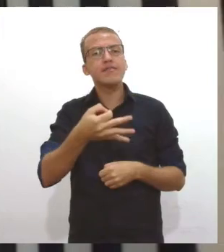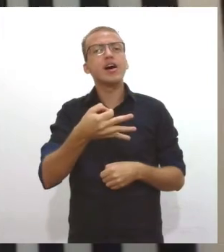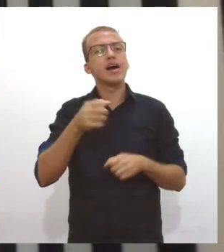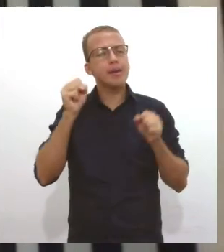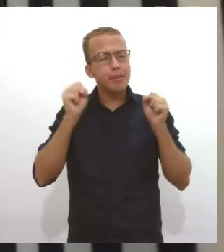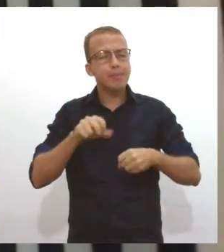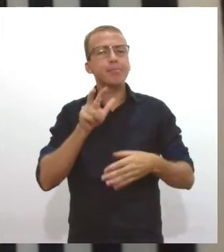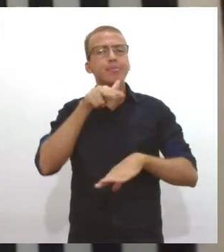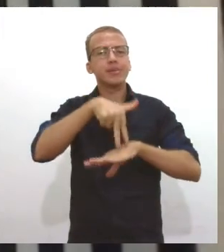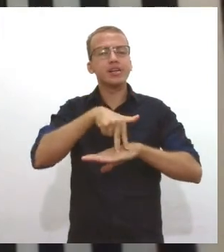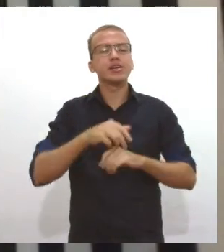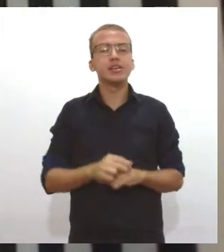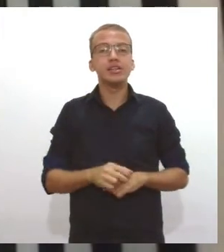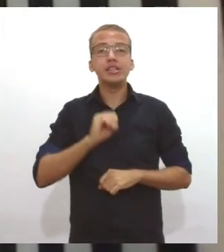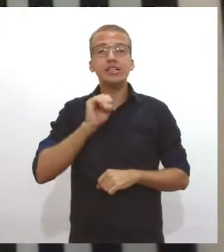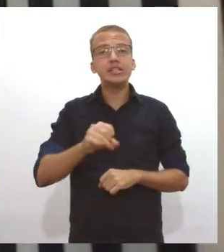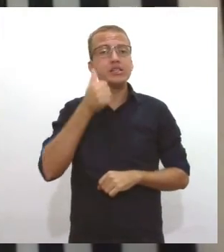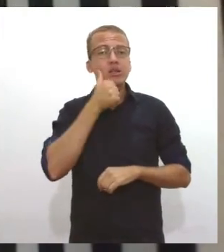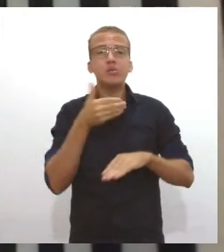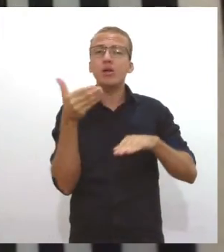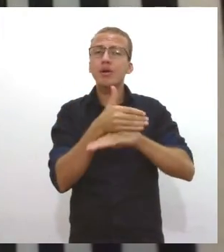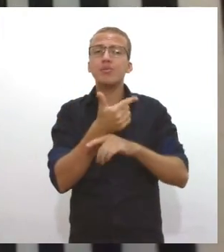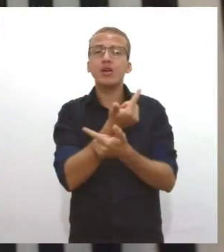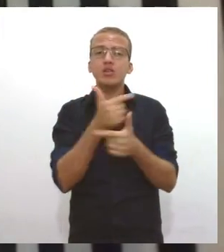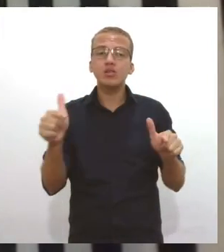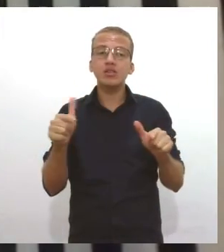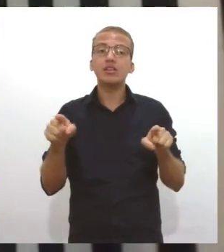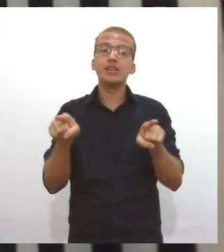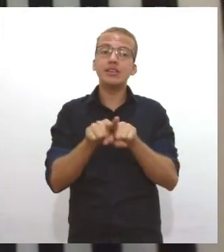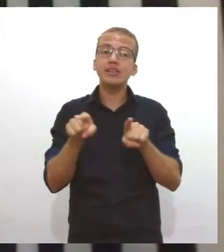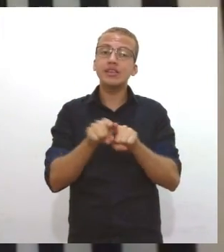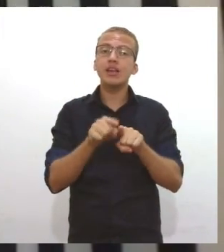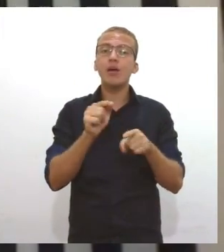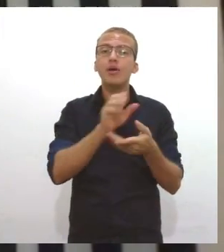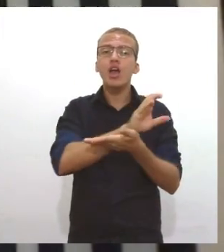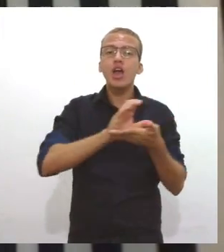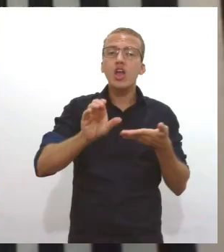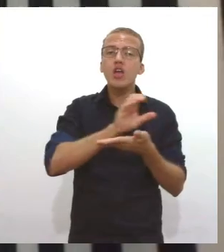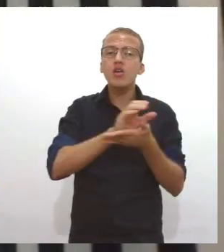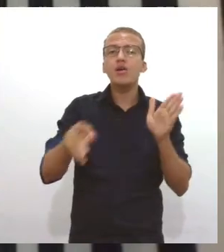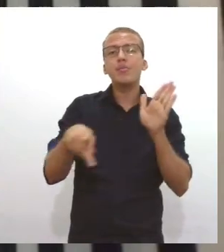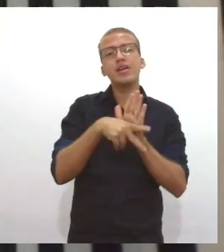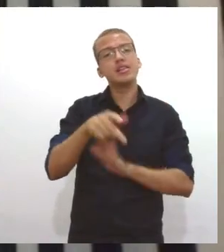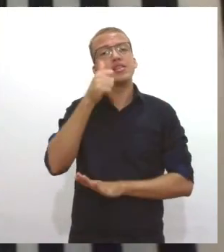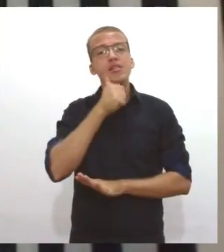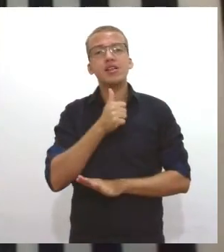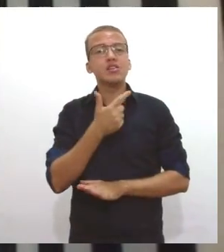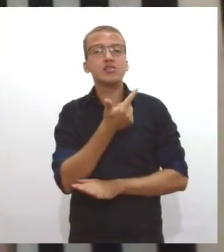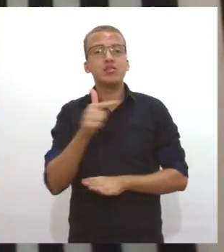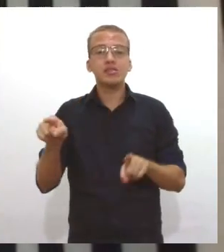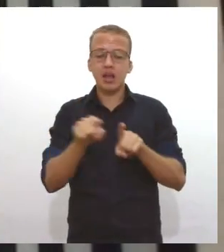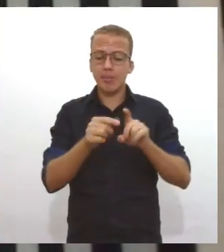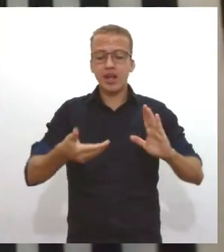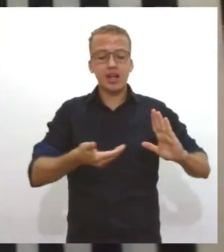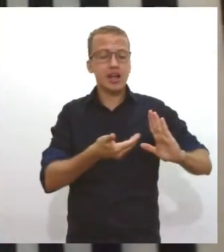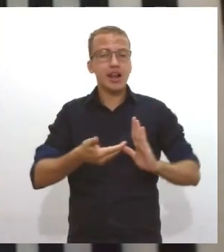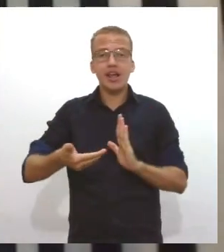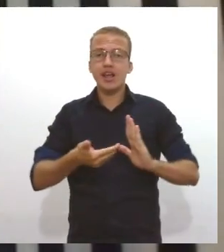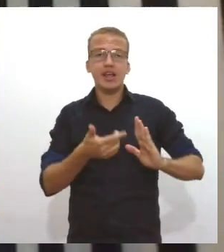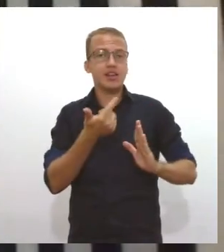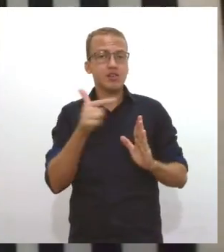decidiram sobre o país tem pouco recurso para a saúde da mulher tem pouco recurso para creche tem pouco recurso